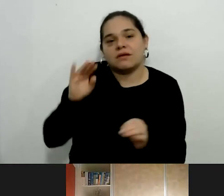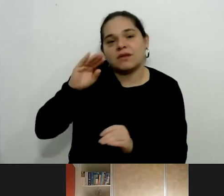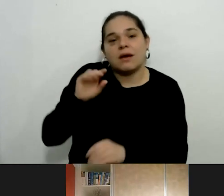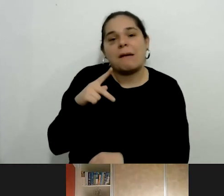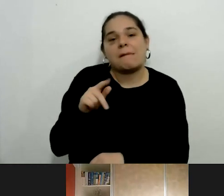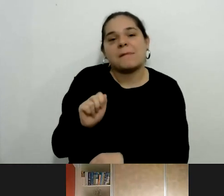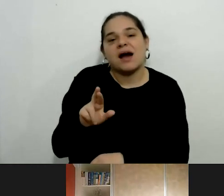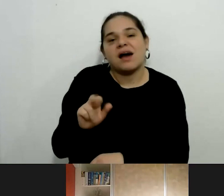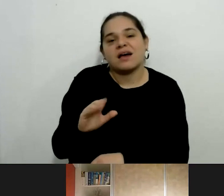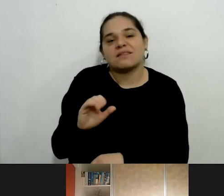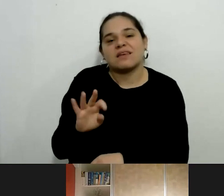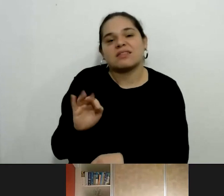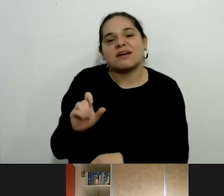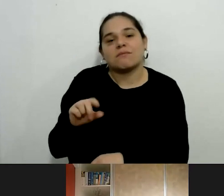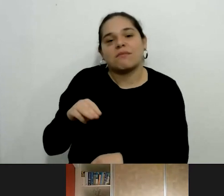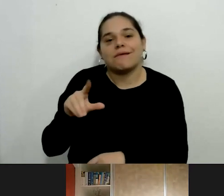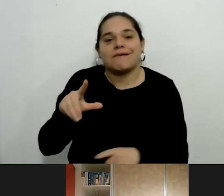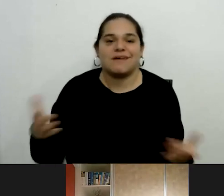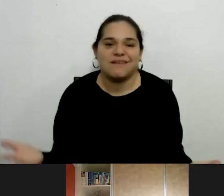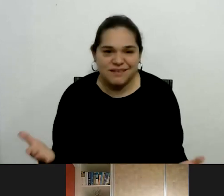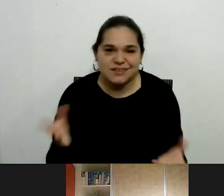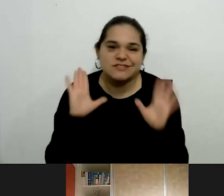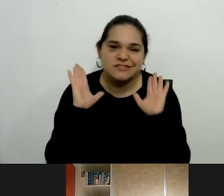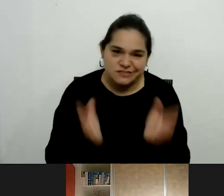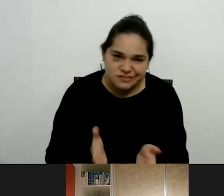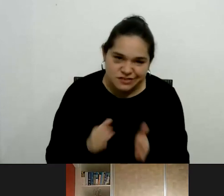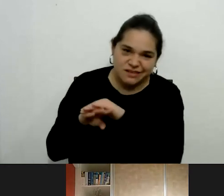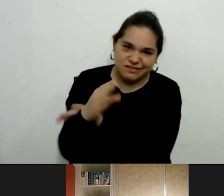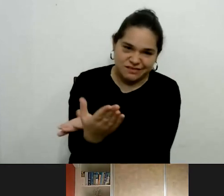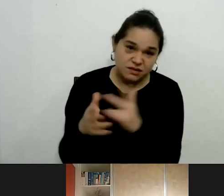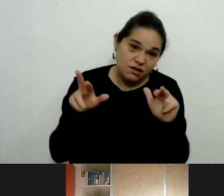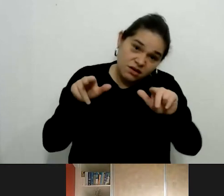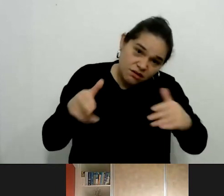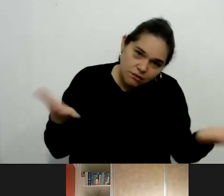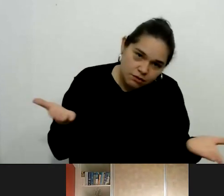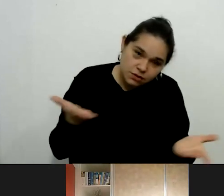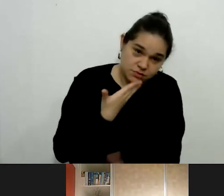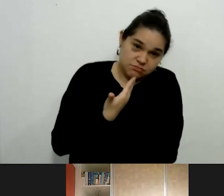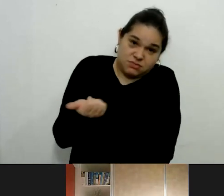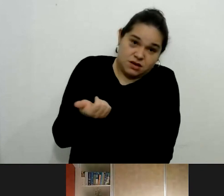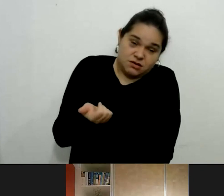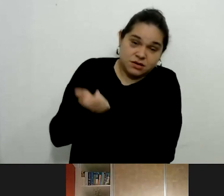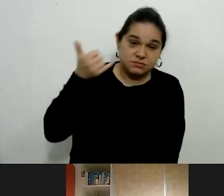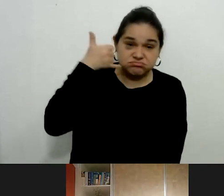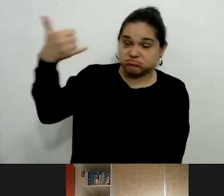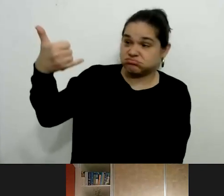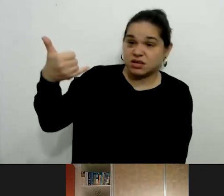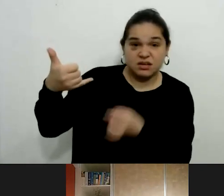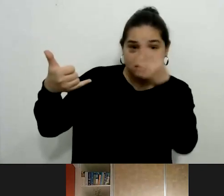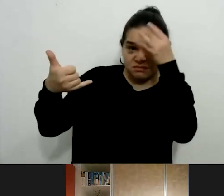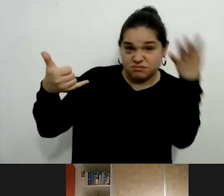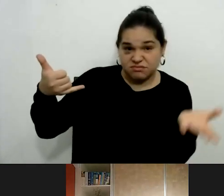Então, isso daí é costume, né? Claro que o pai e a mãe podem ter um pouco de dificuldade,